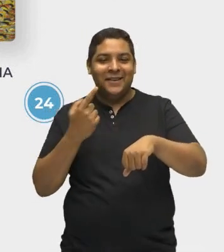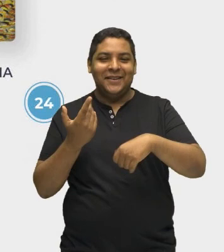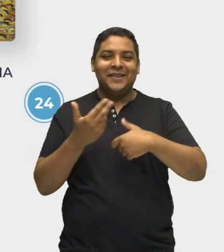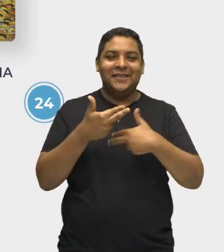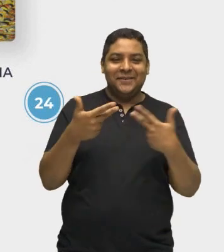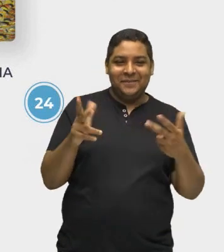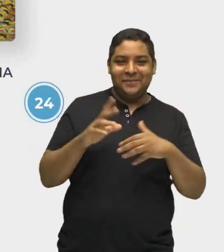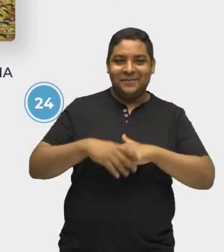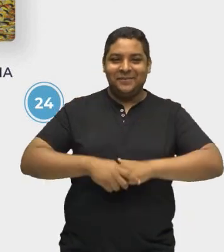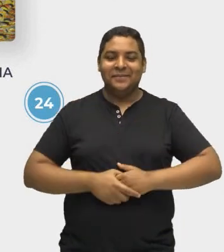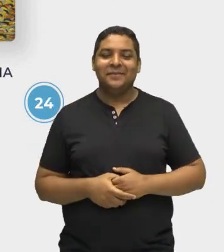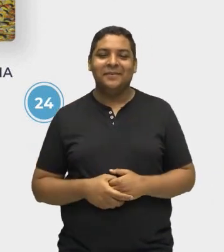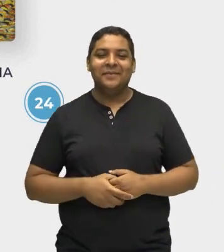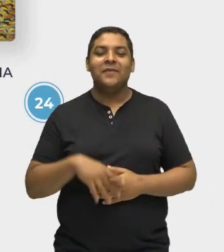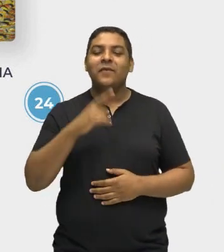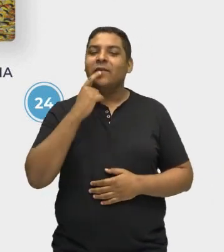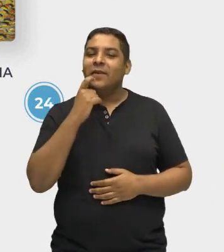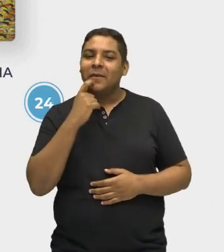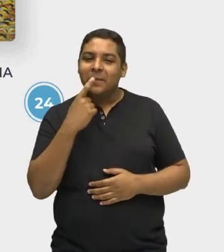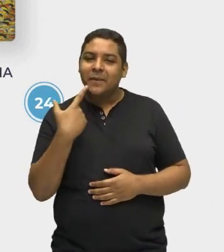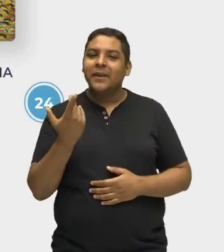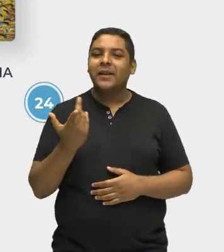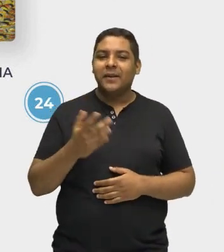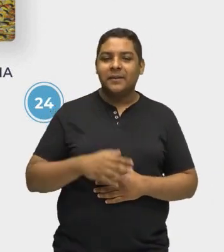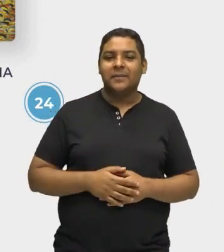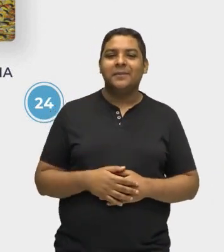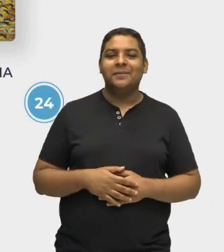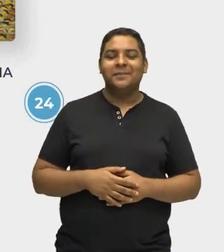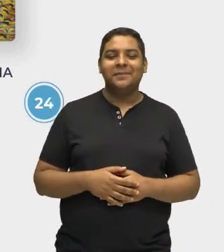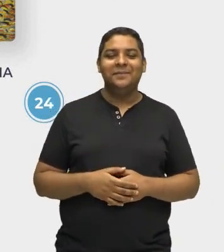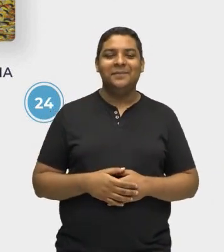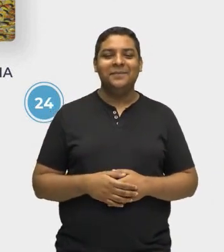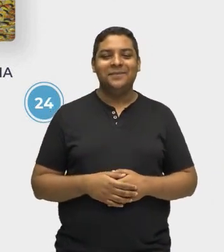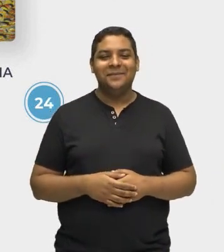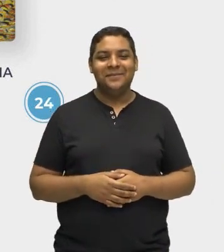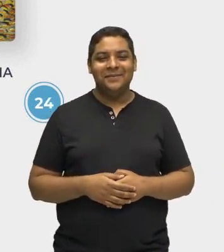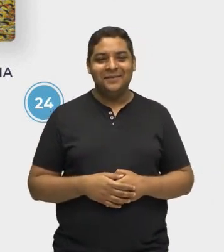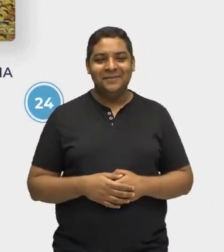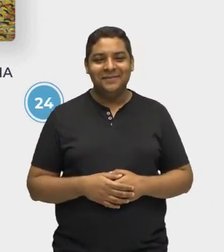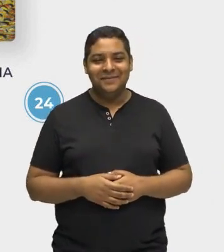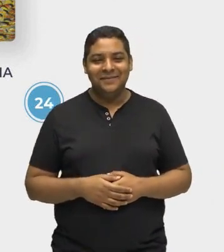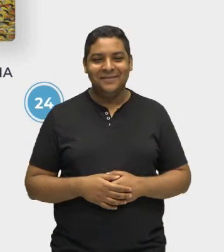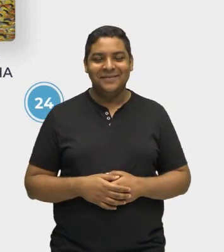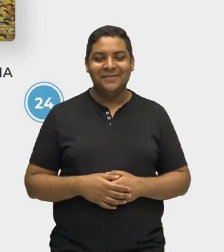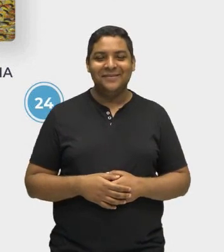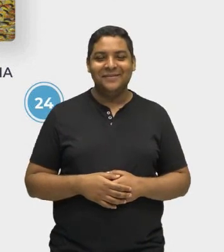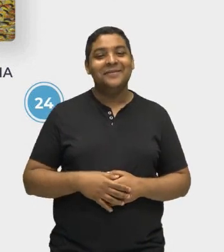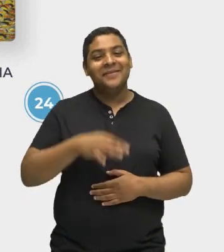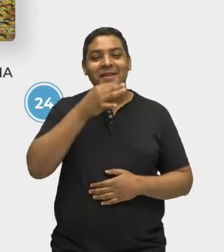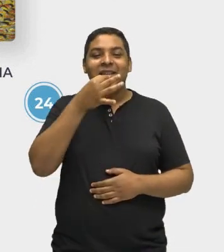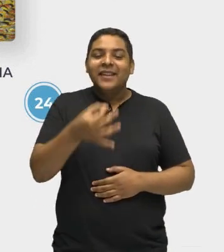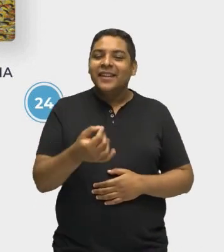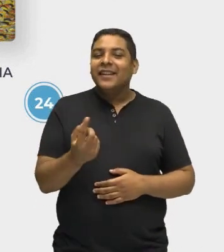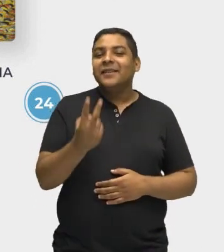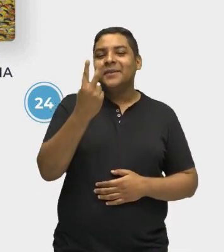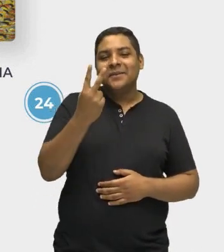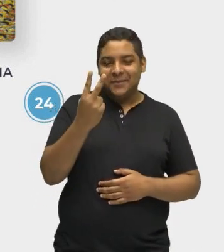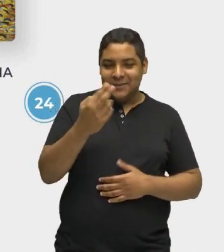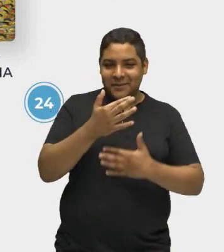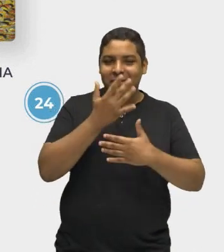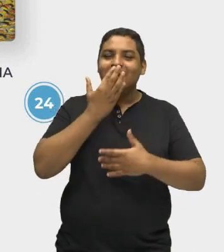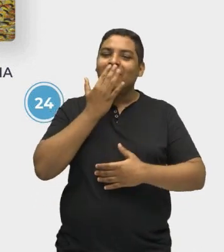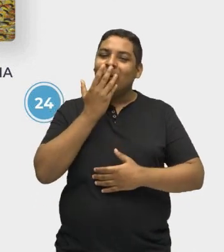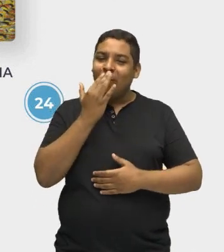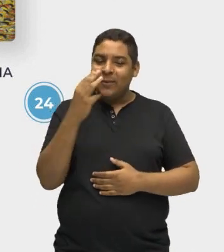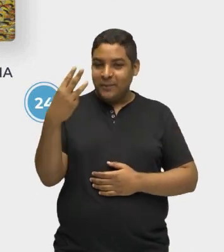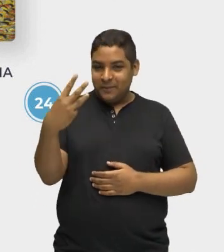vermelho alaranjado, azul esverdeado. Então, vocês poderiam citar apenas duas cores terciárias. E a